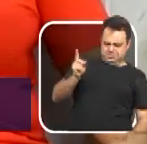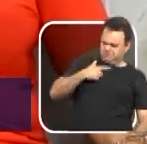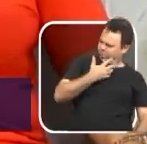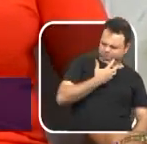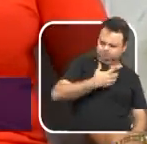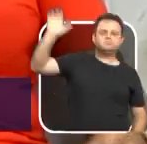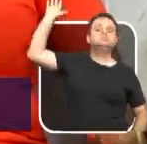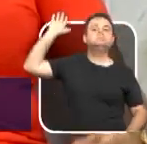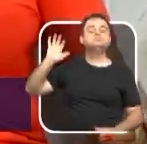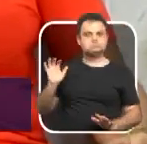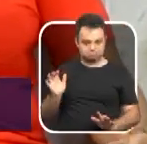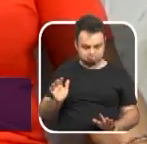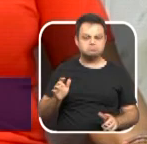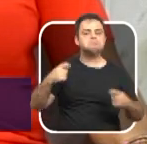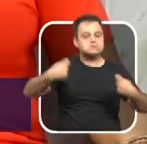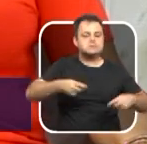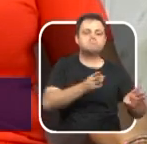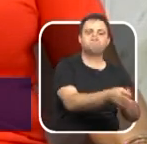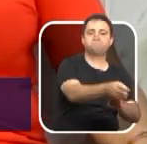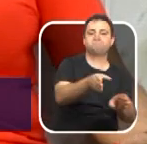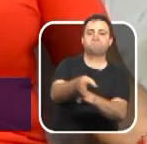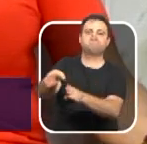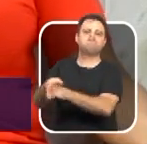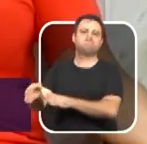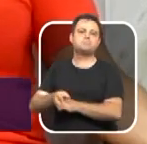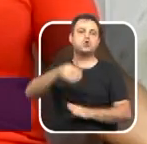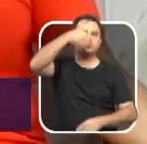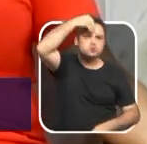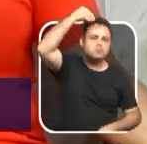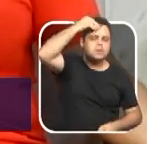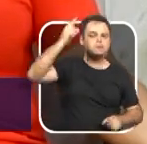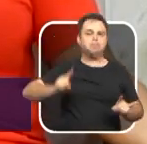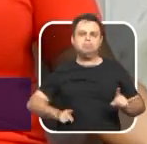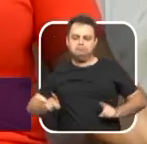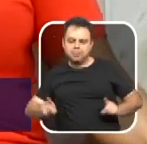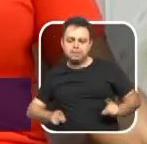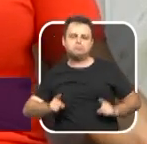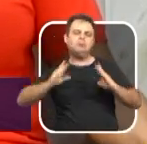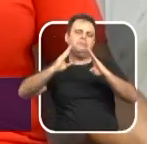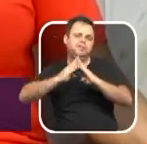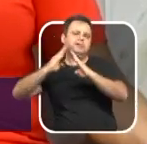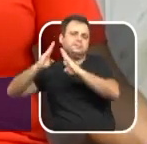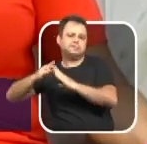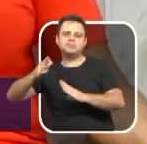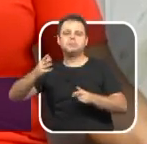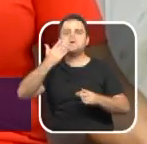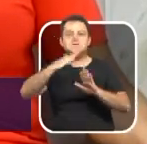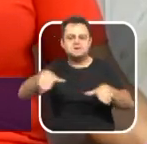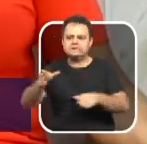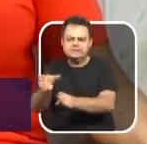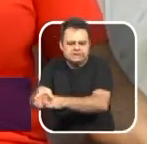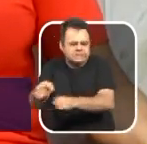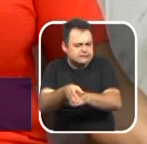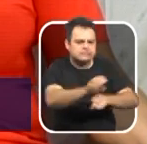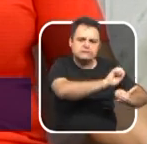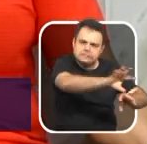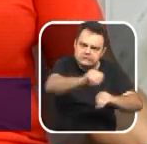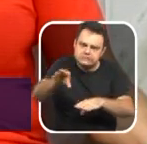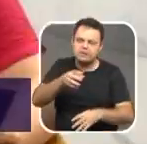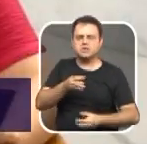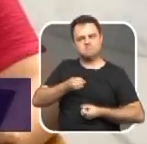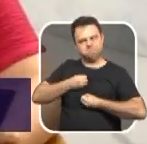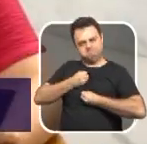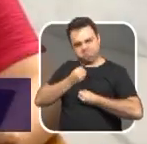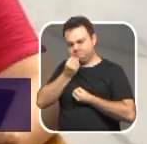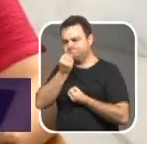a falar. Vença o medo. Você não é culpado. E a gente tem que lembrar que a grande maioria dos abusos